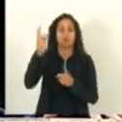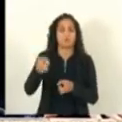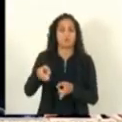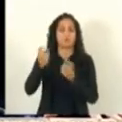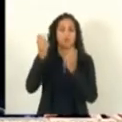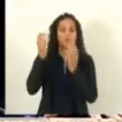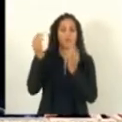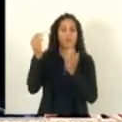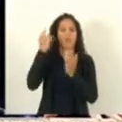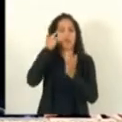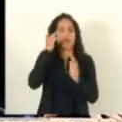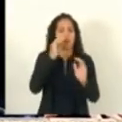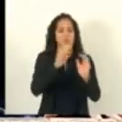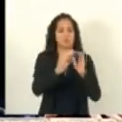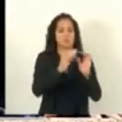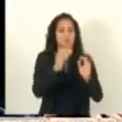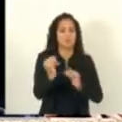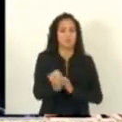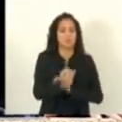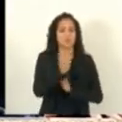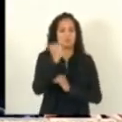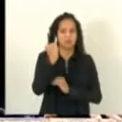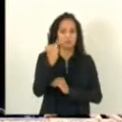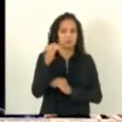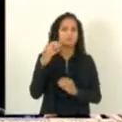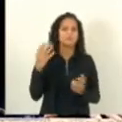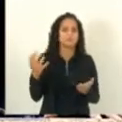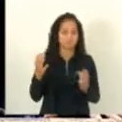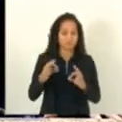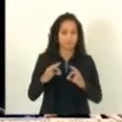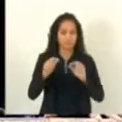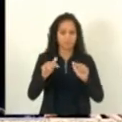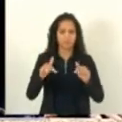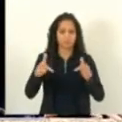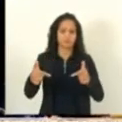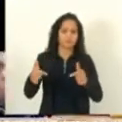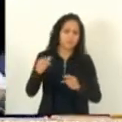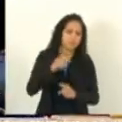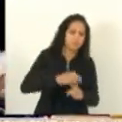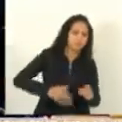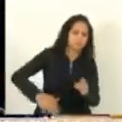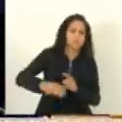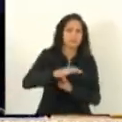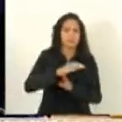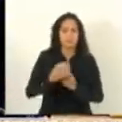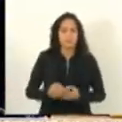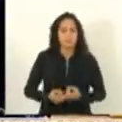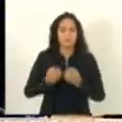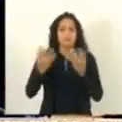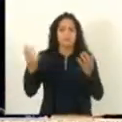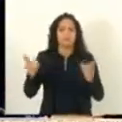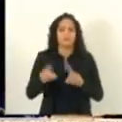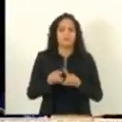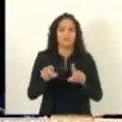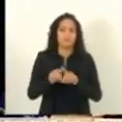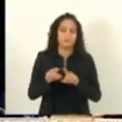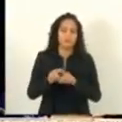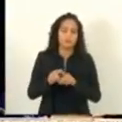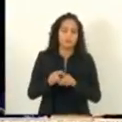é importantíssimo para a gente externar todos os atos da sociedade e levar